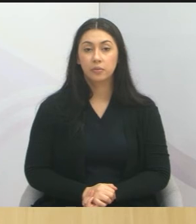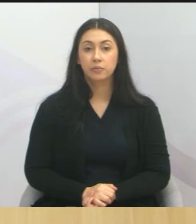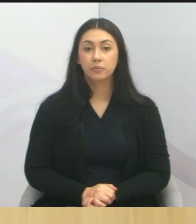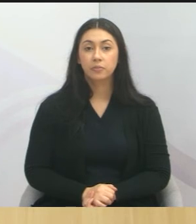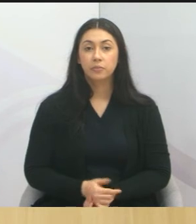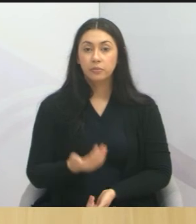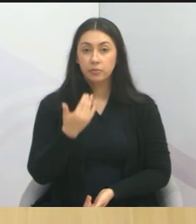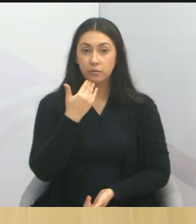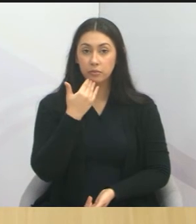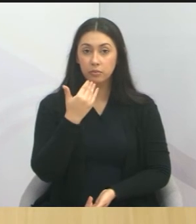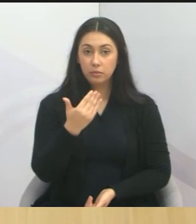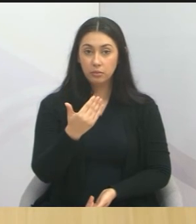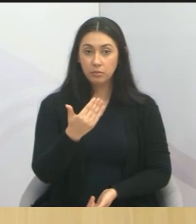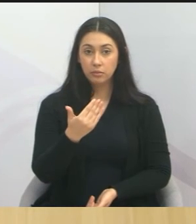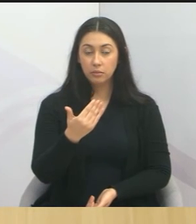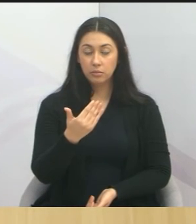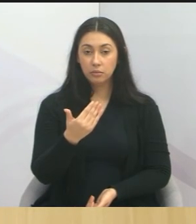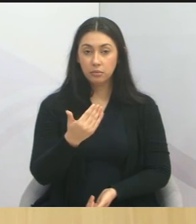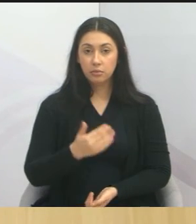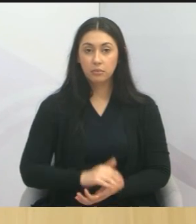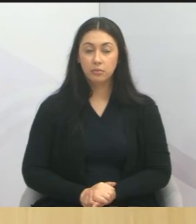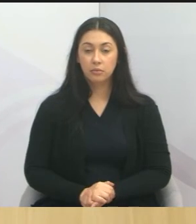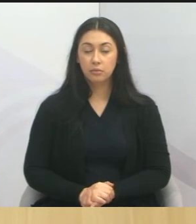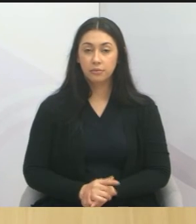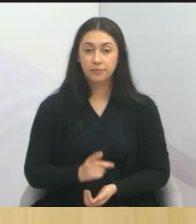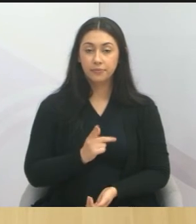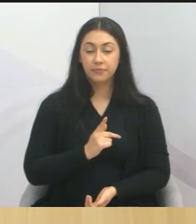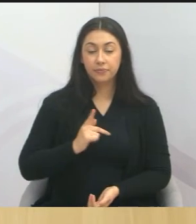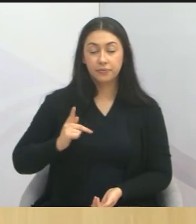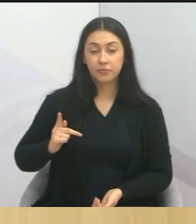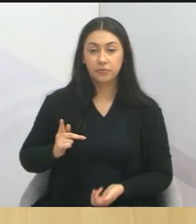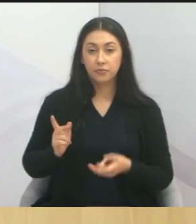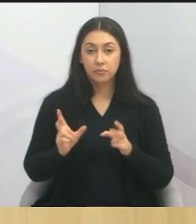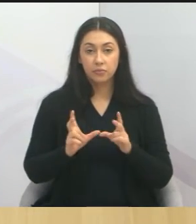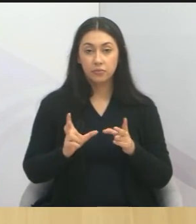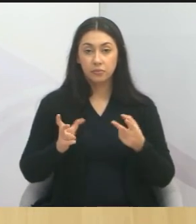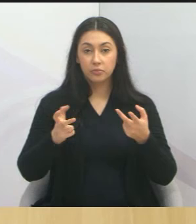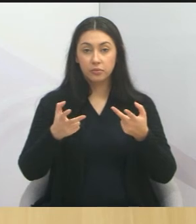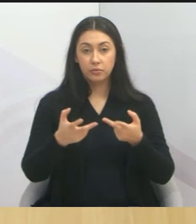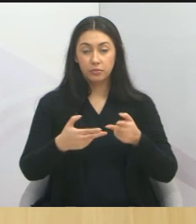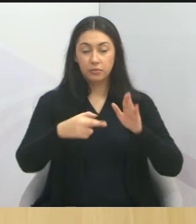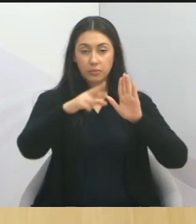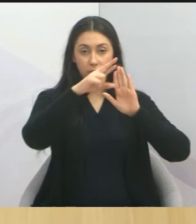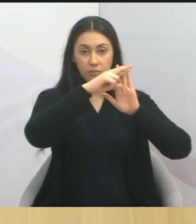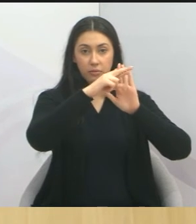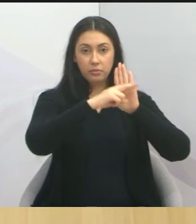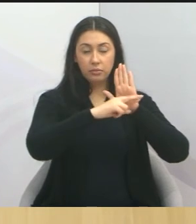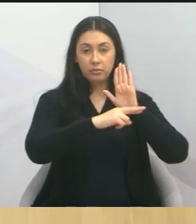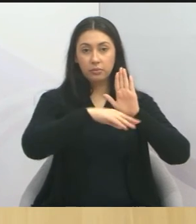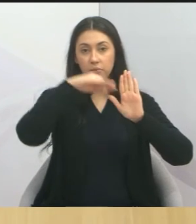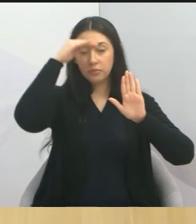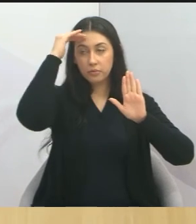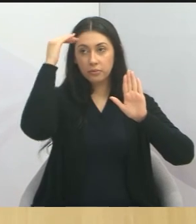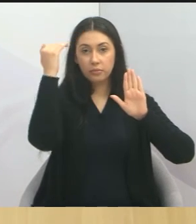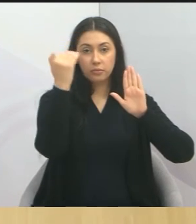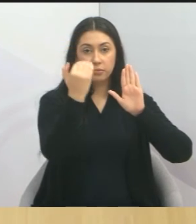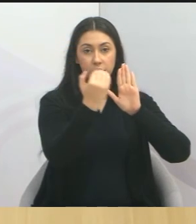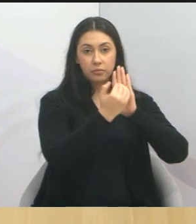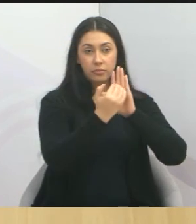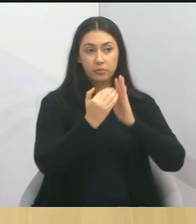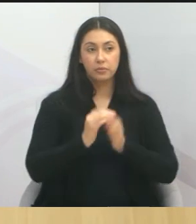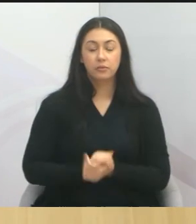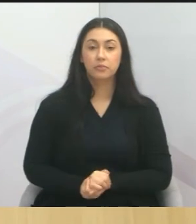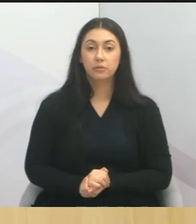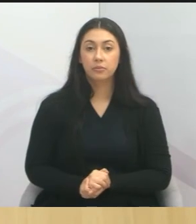o que queremos aí você lentíssimo senhor presidente dessa casa ouvido e aprovado pela igreja de